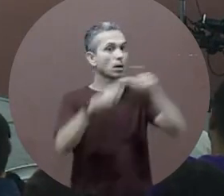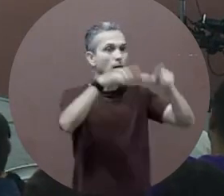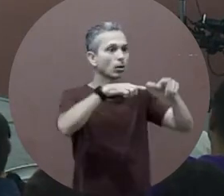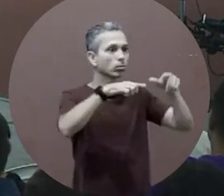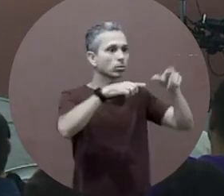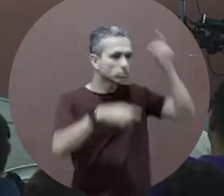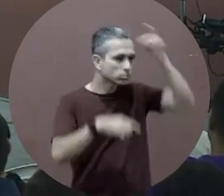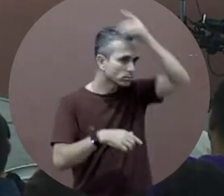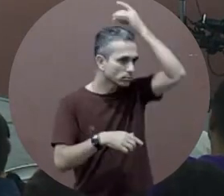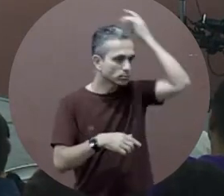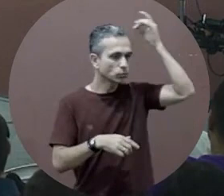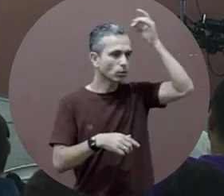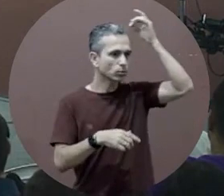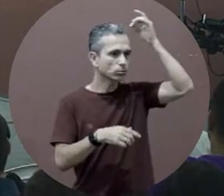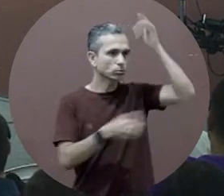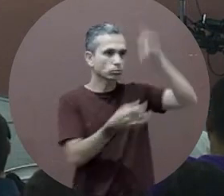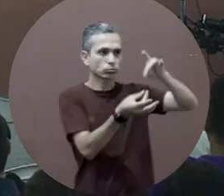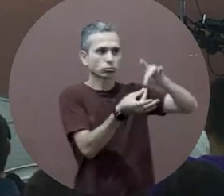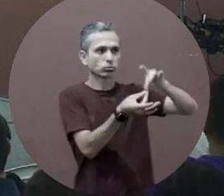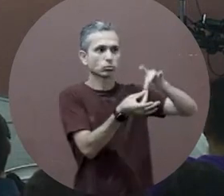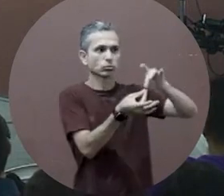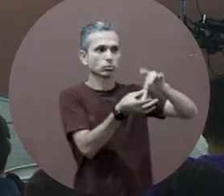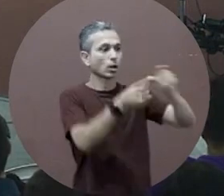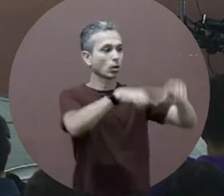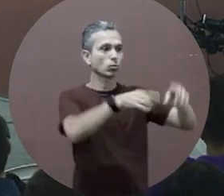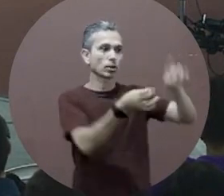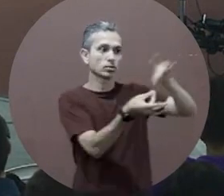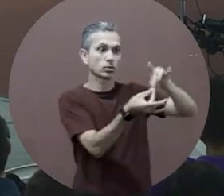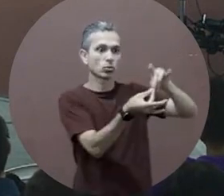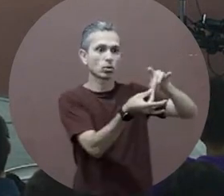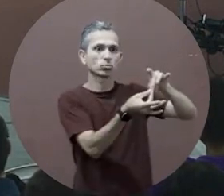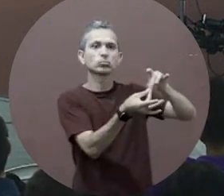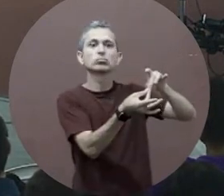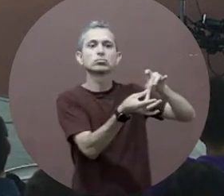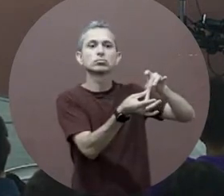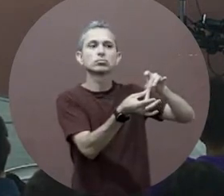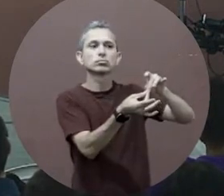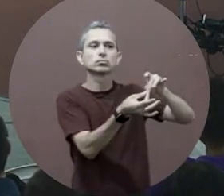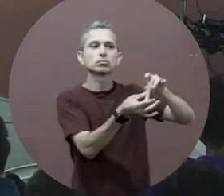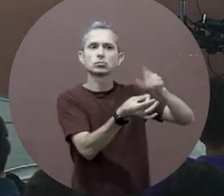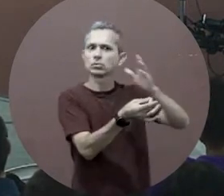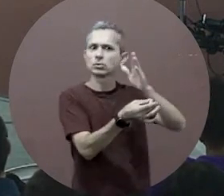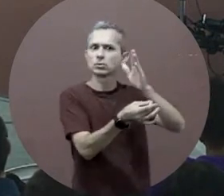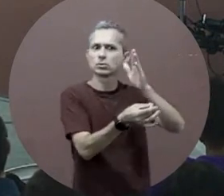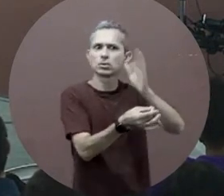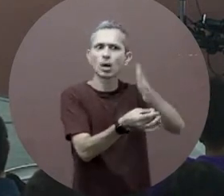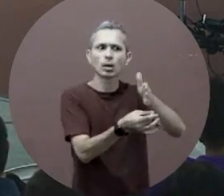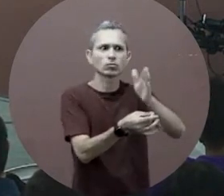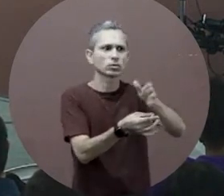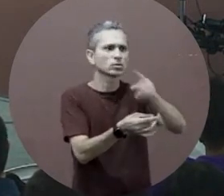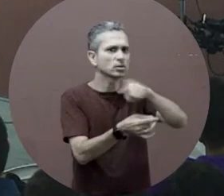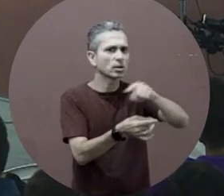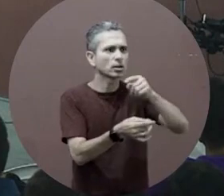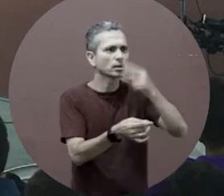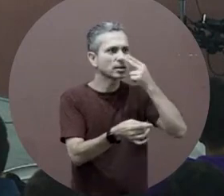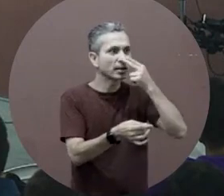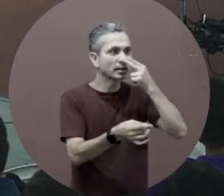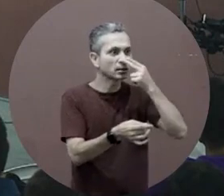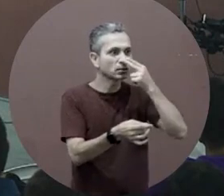Você foi transportado para o reino do Filho amado de Deus. Você já está nesse lugar